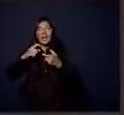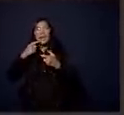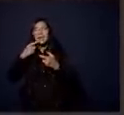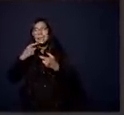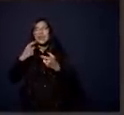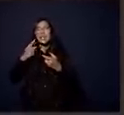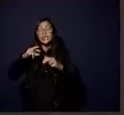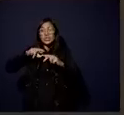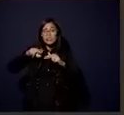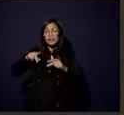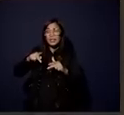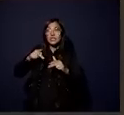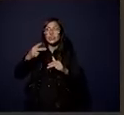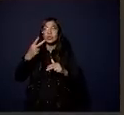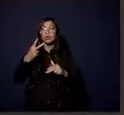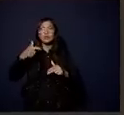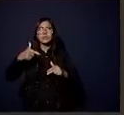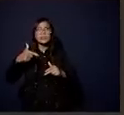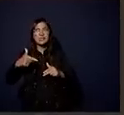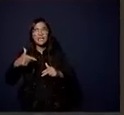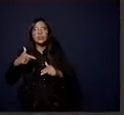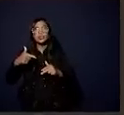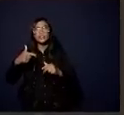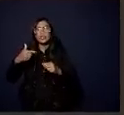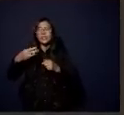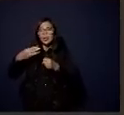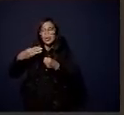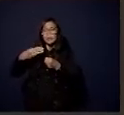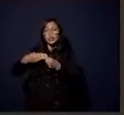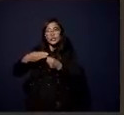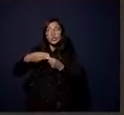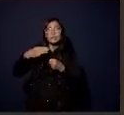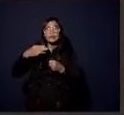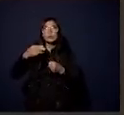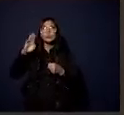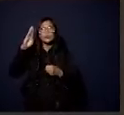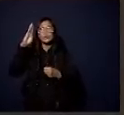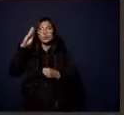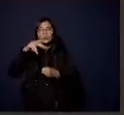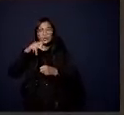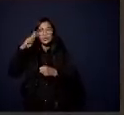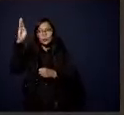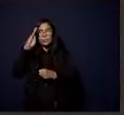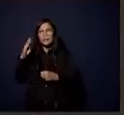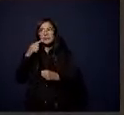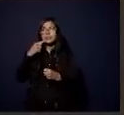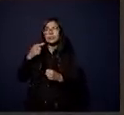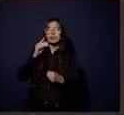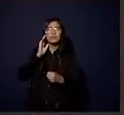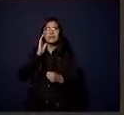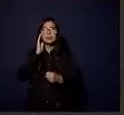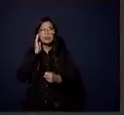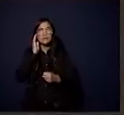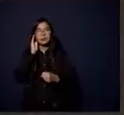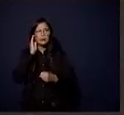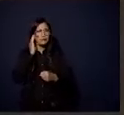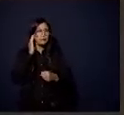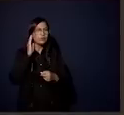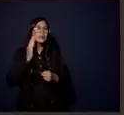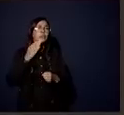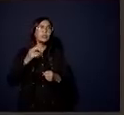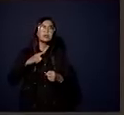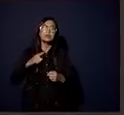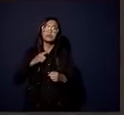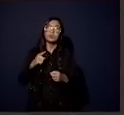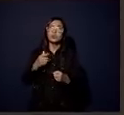27 Estados da Federação 26 estados mais Distrito Federal um sistema tributário de imposto direto bastante complexo que as empresas gastam muitos